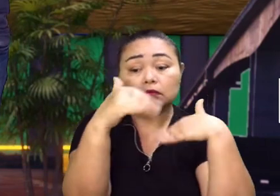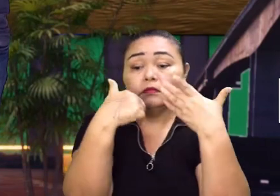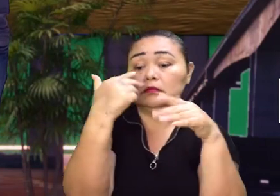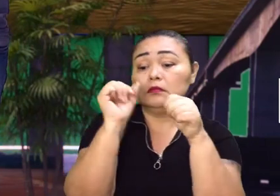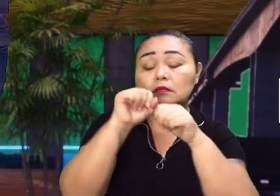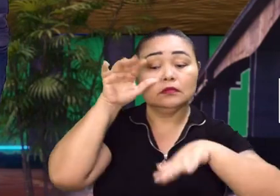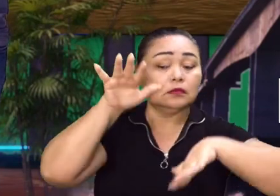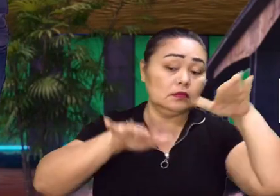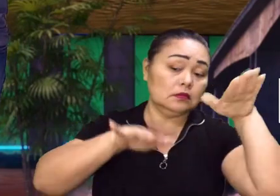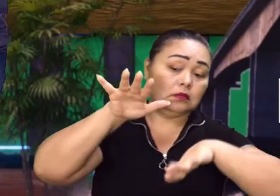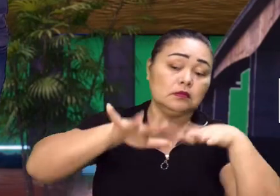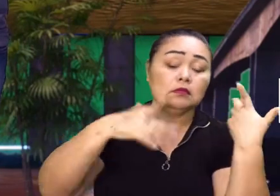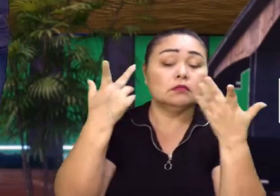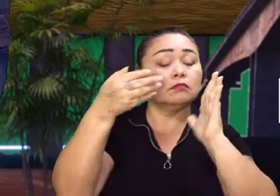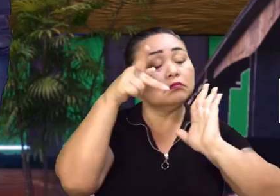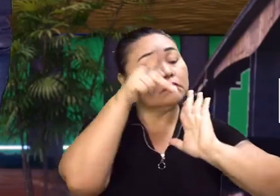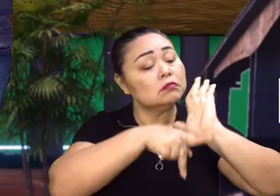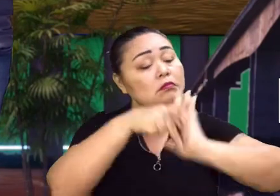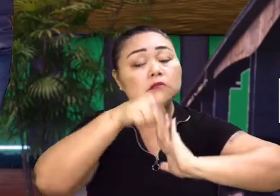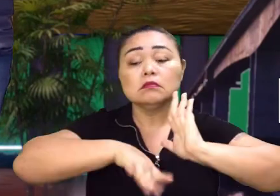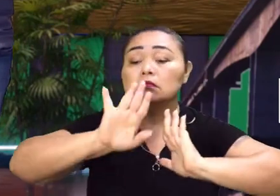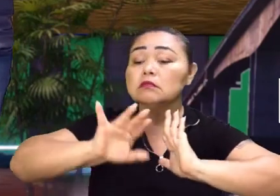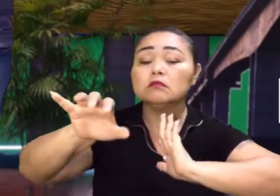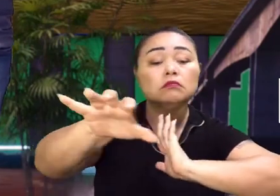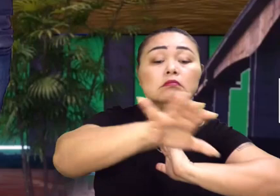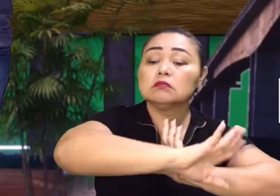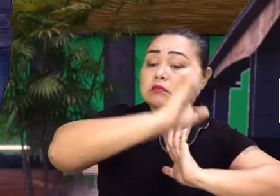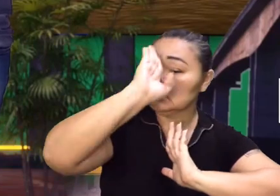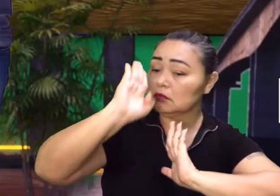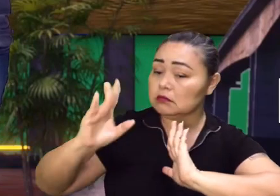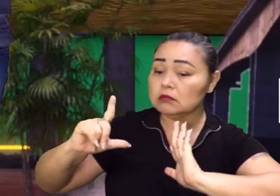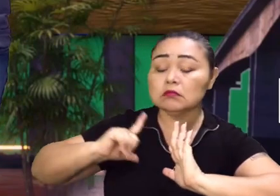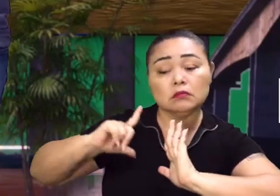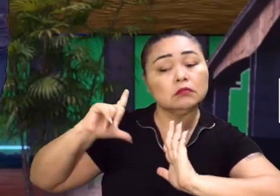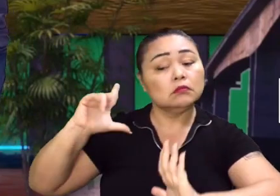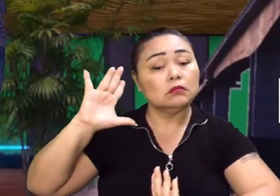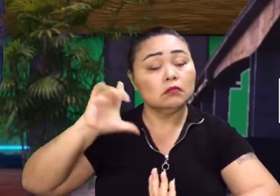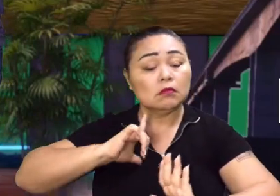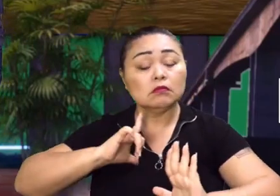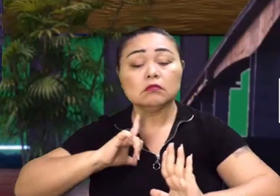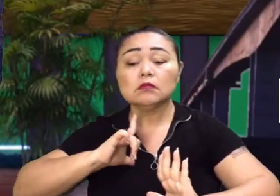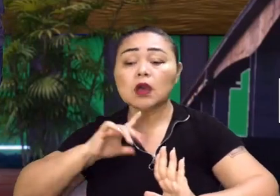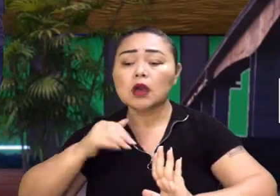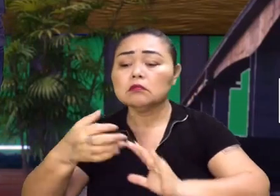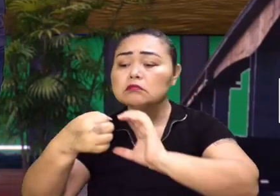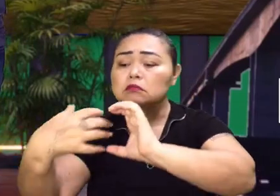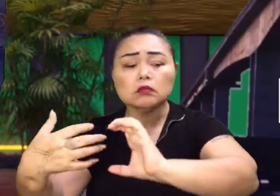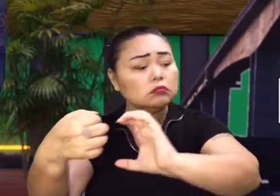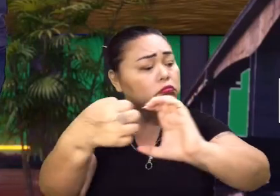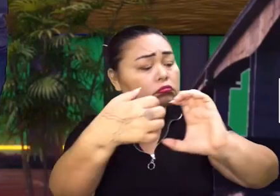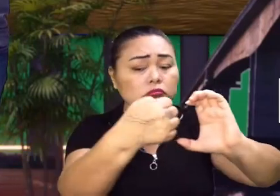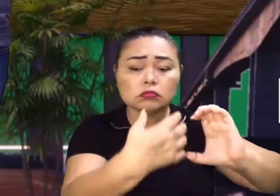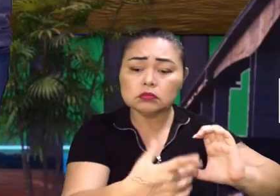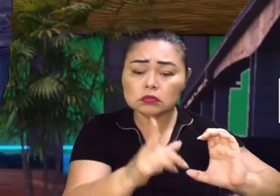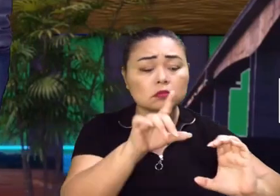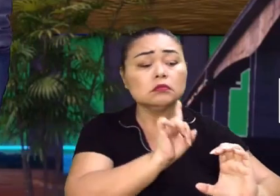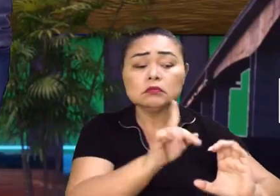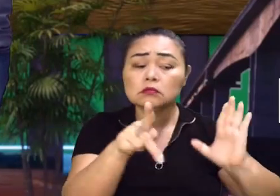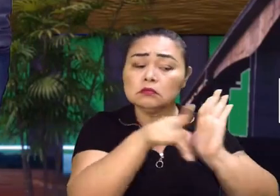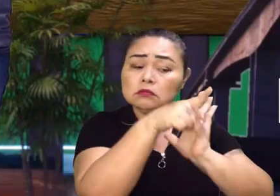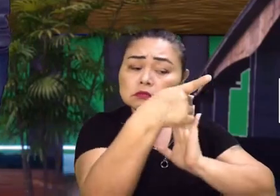algum alguns projetos determinadas regiões do Brasil que possua aquela determinada características geológica que